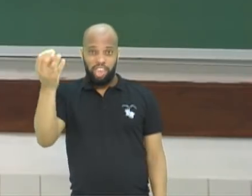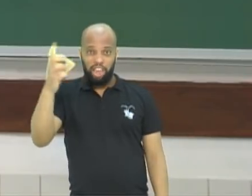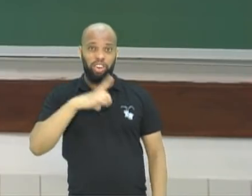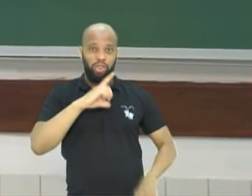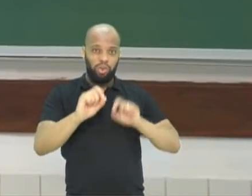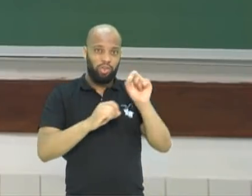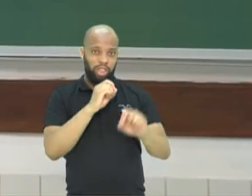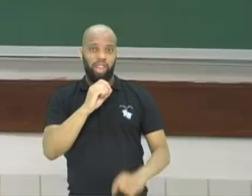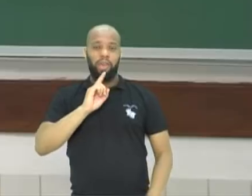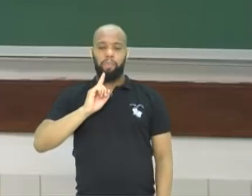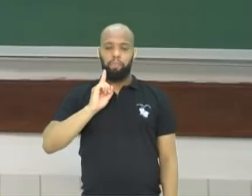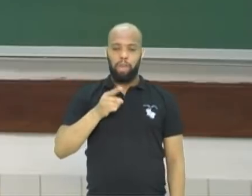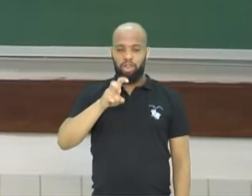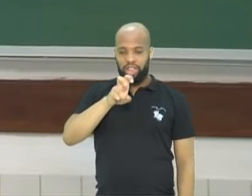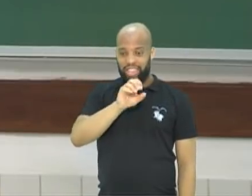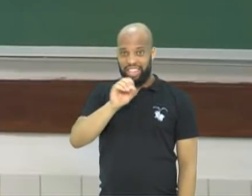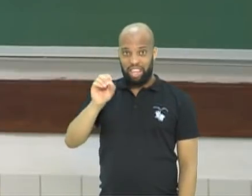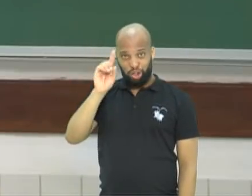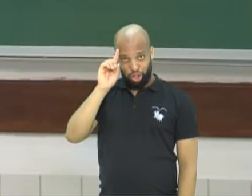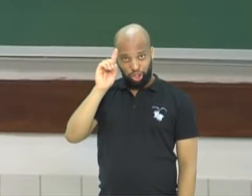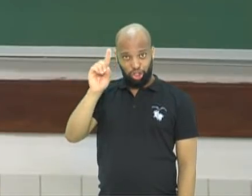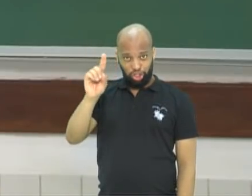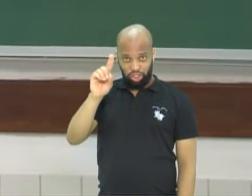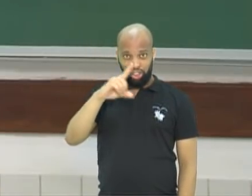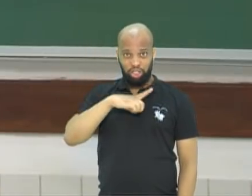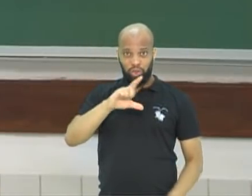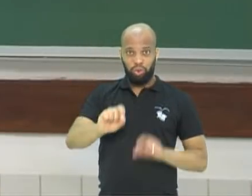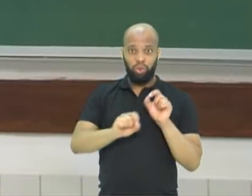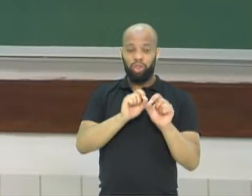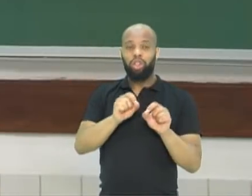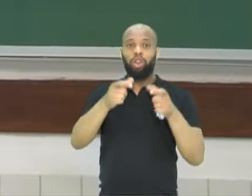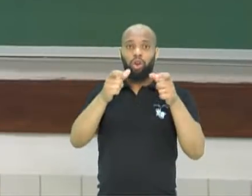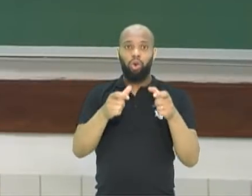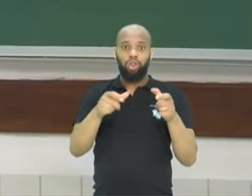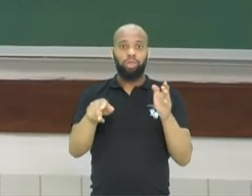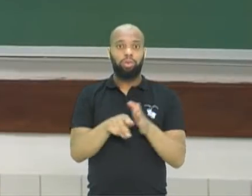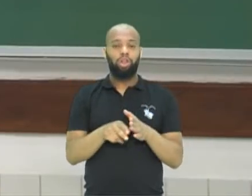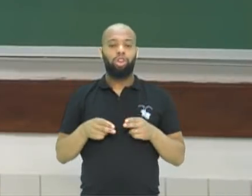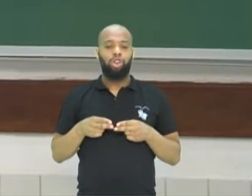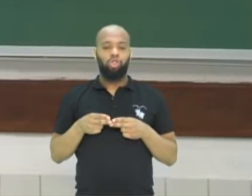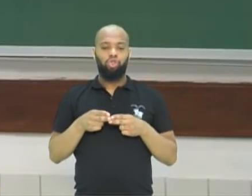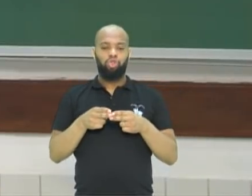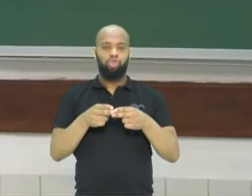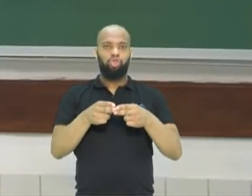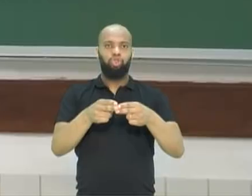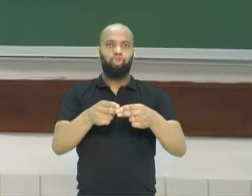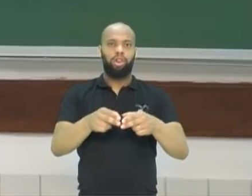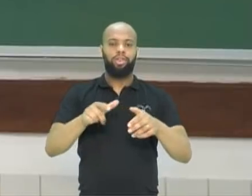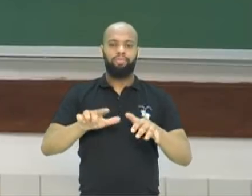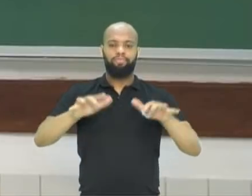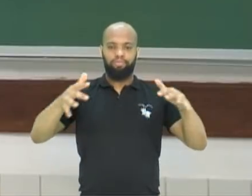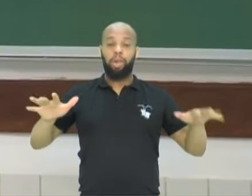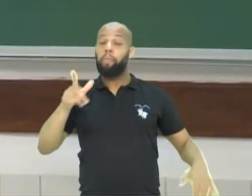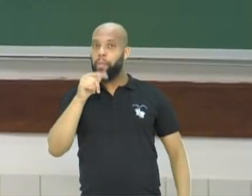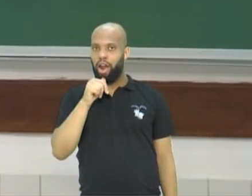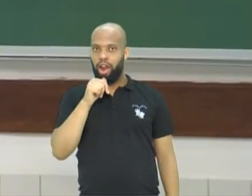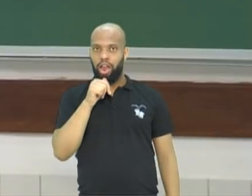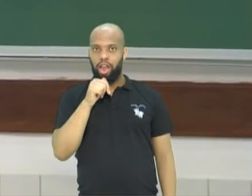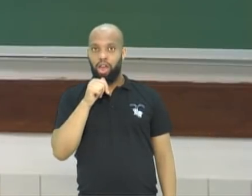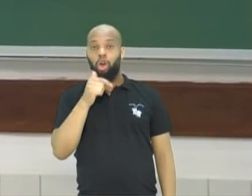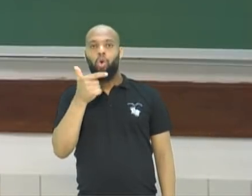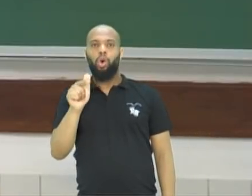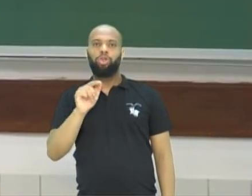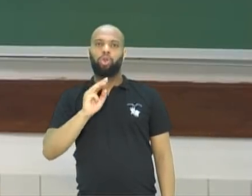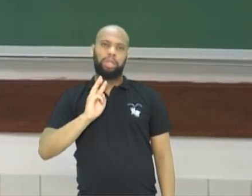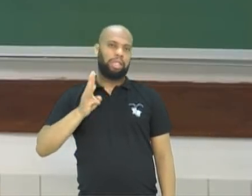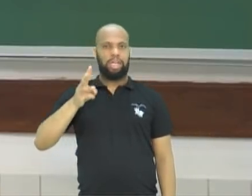de 1.500 dias foram no mar, foram velejando, enquanto que os outros 3.000 e